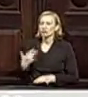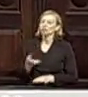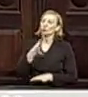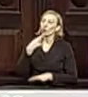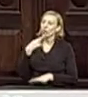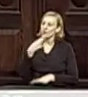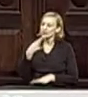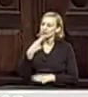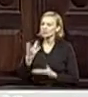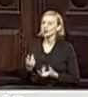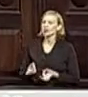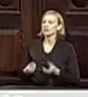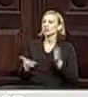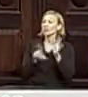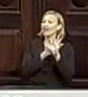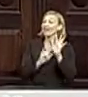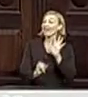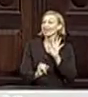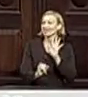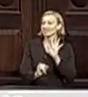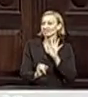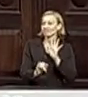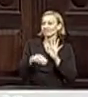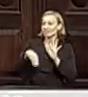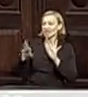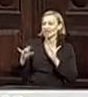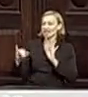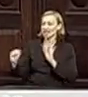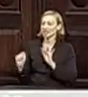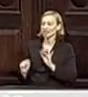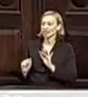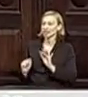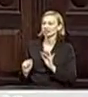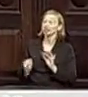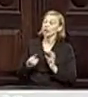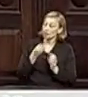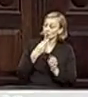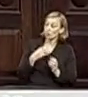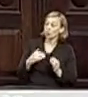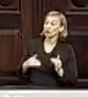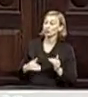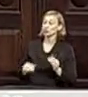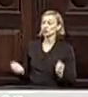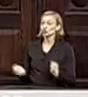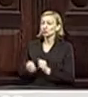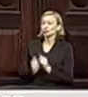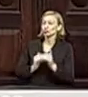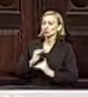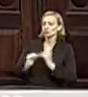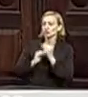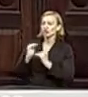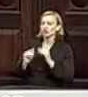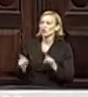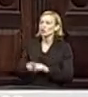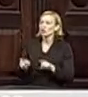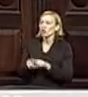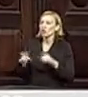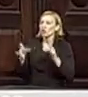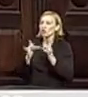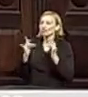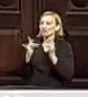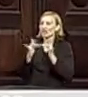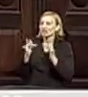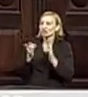conhecimentos sobre a Lei Maria da Penha. Na verdade, a gente tem que desenvolver nesses trabalhadores que estão em contato direto com a